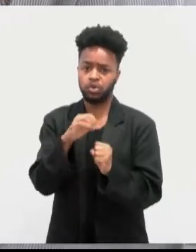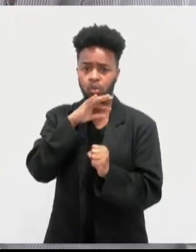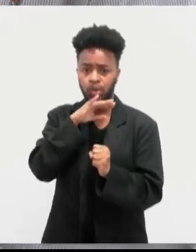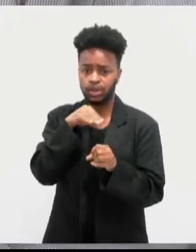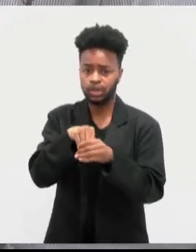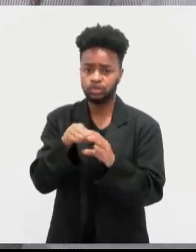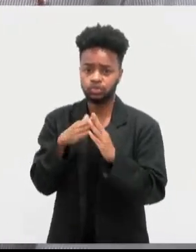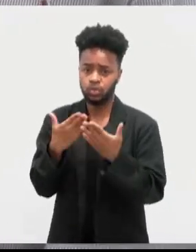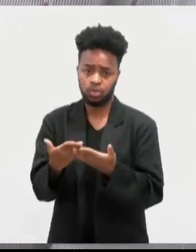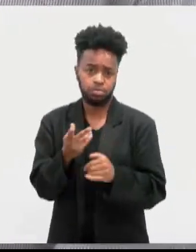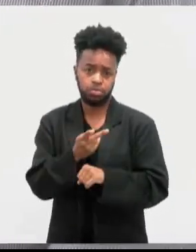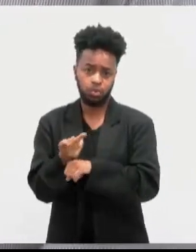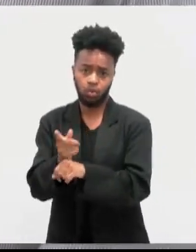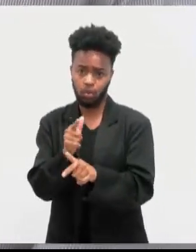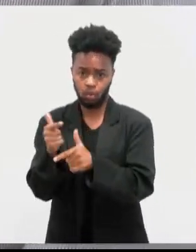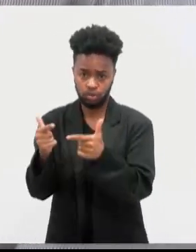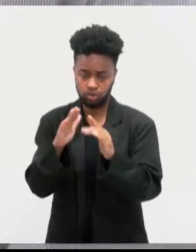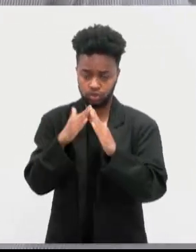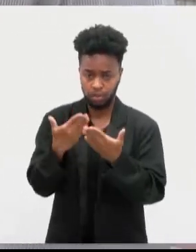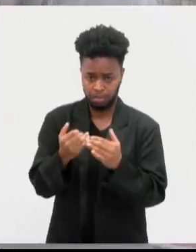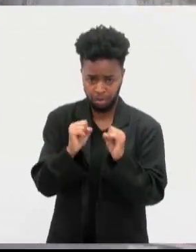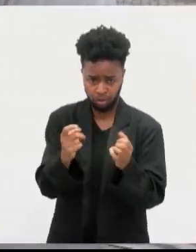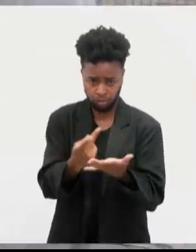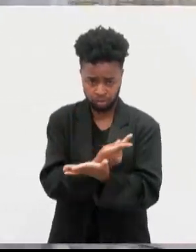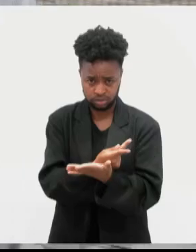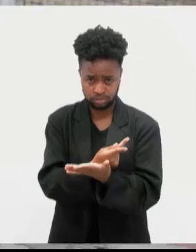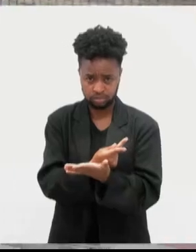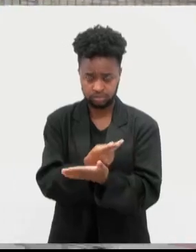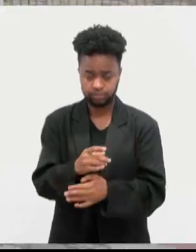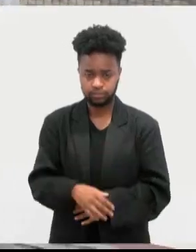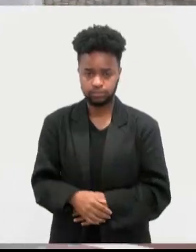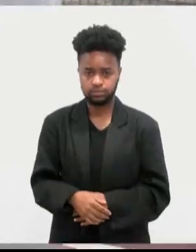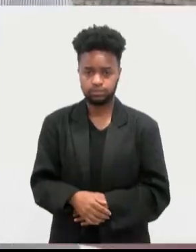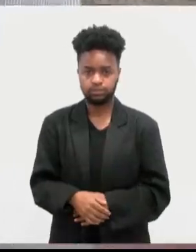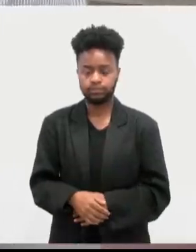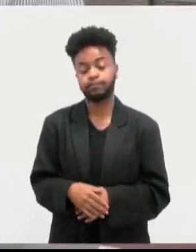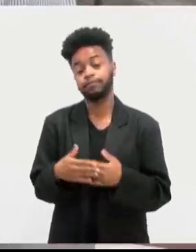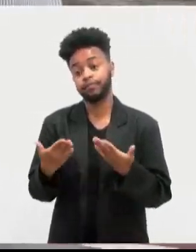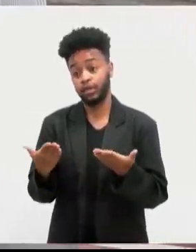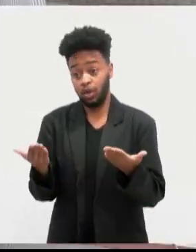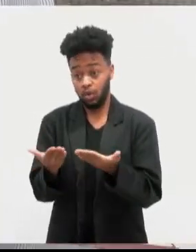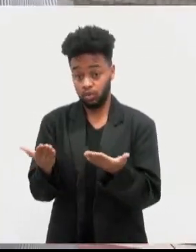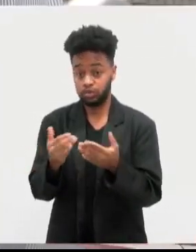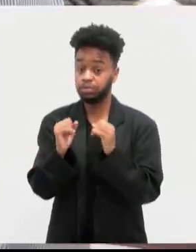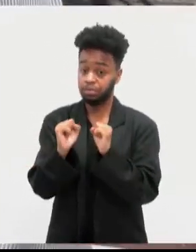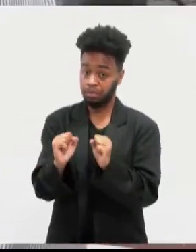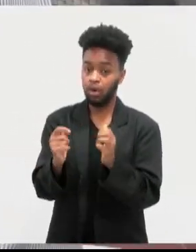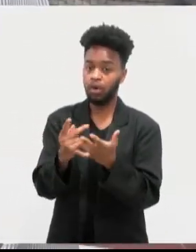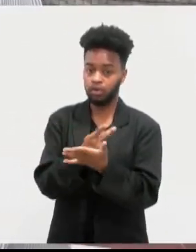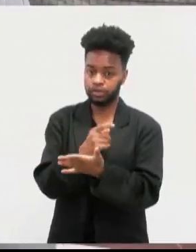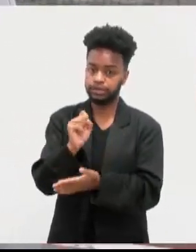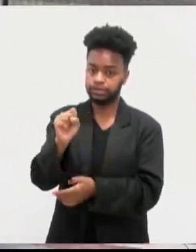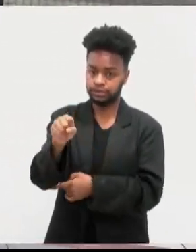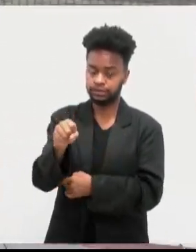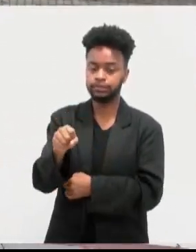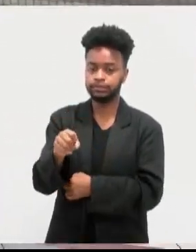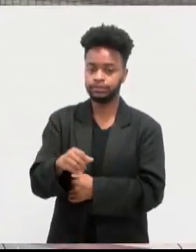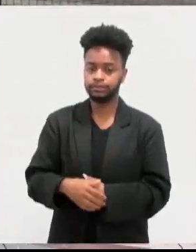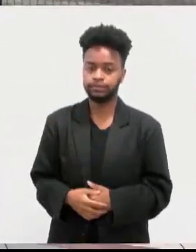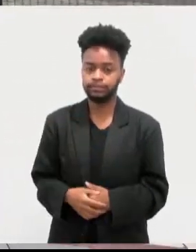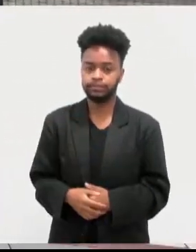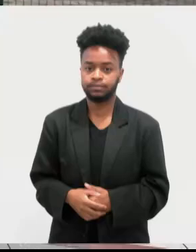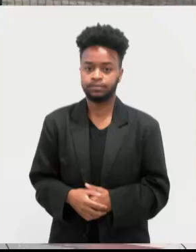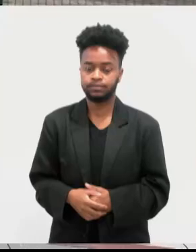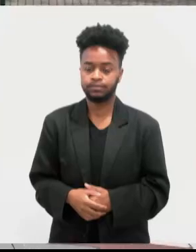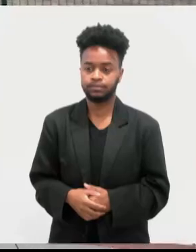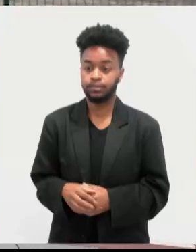e procura outra escola. Isso também não pode acontecer. Nos tempos de hoje isso pode acontecer, sem sombra de dúvida.